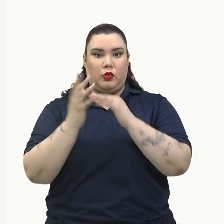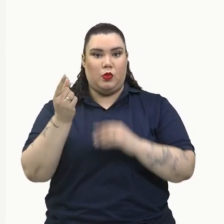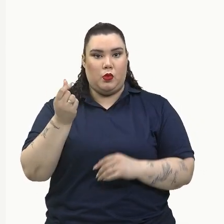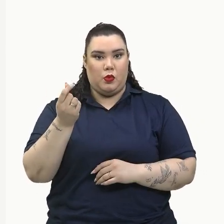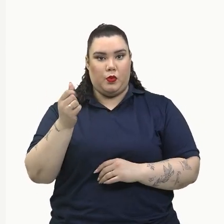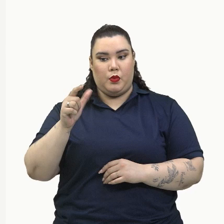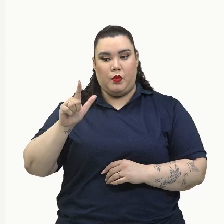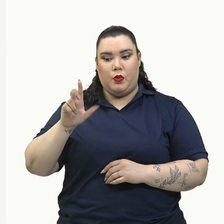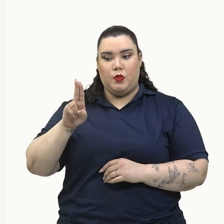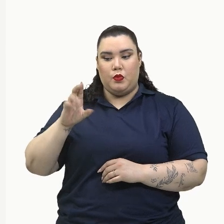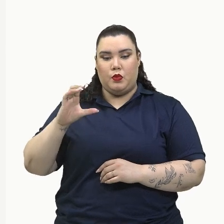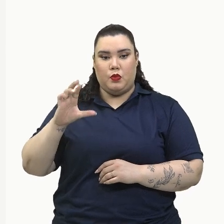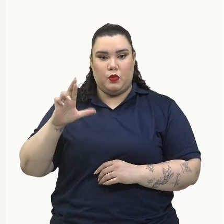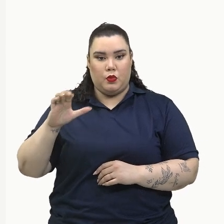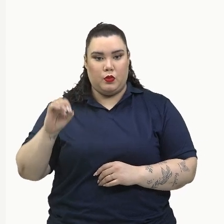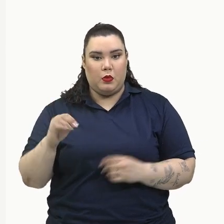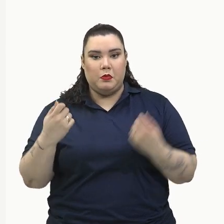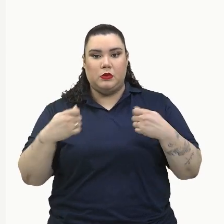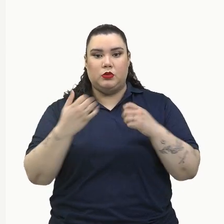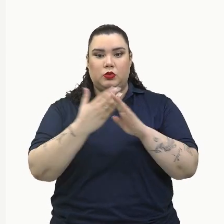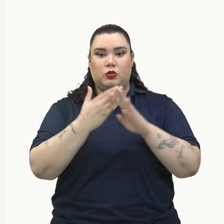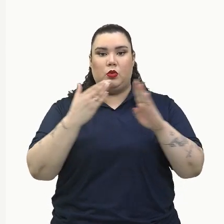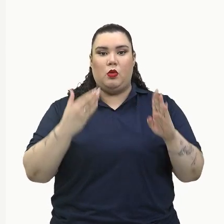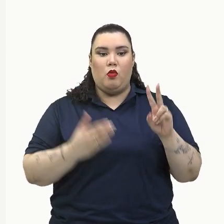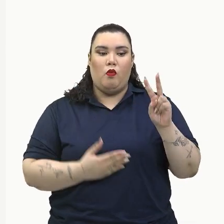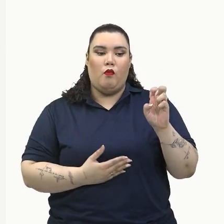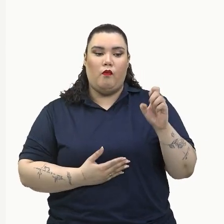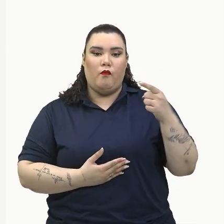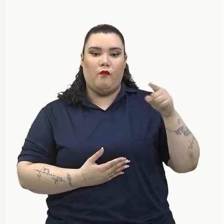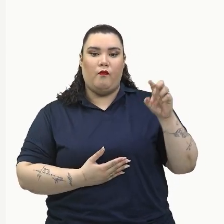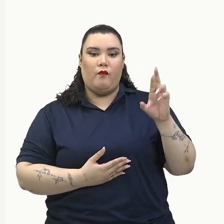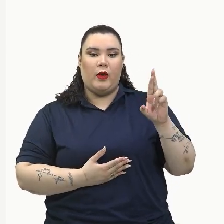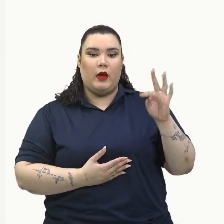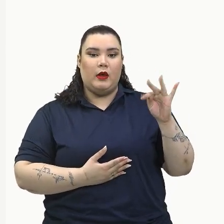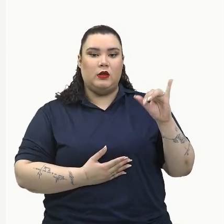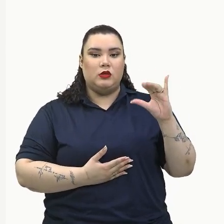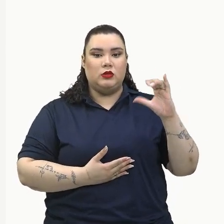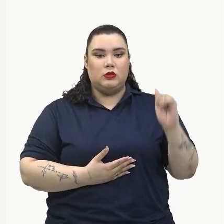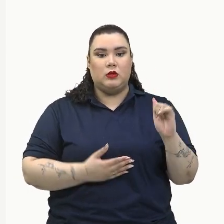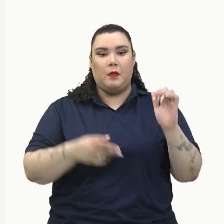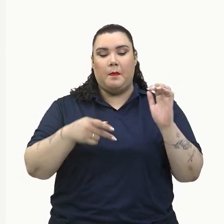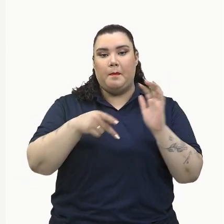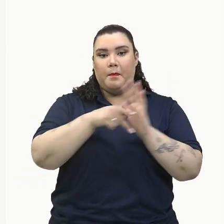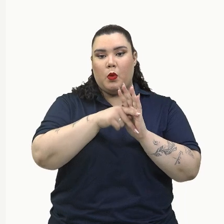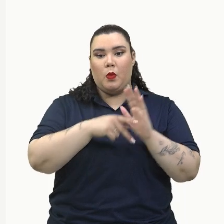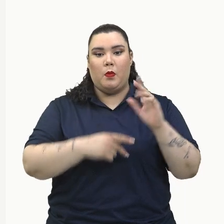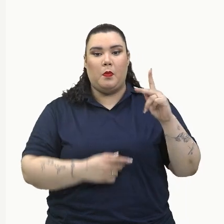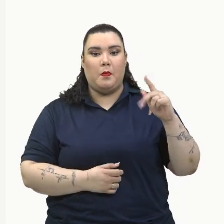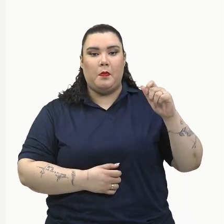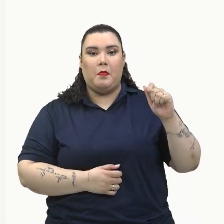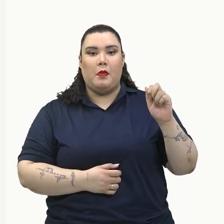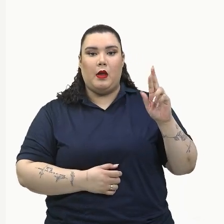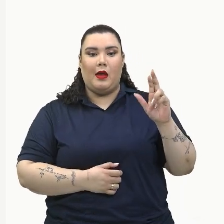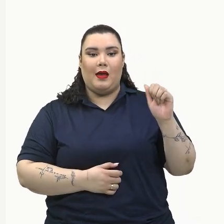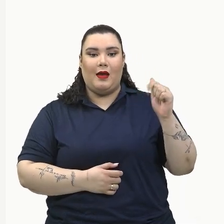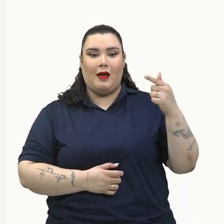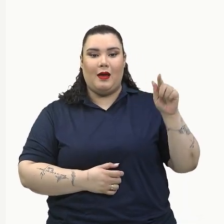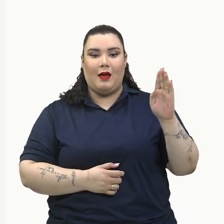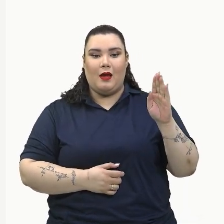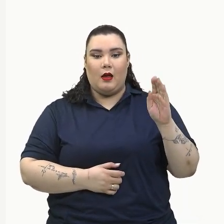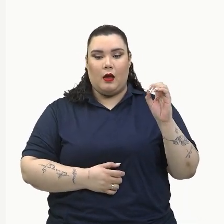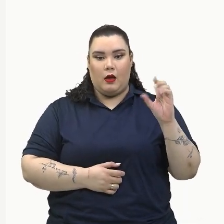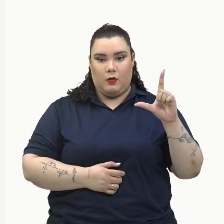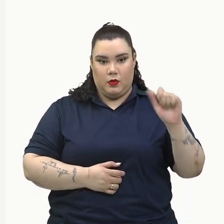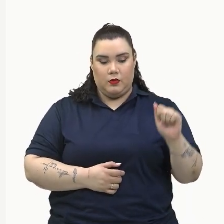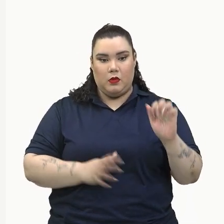precisamos encontrar o vértice da parábola representada pela função de lucro. a fórmula para o vértice